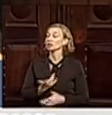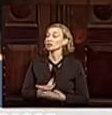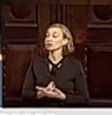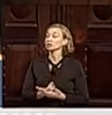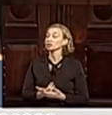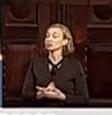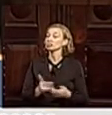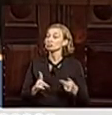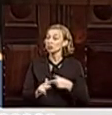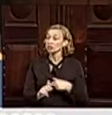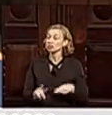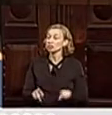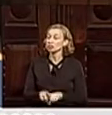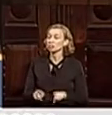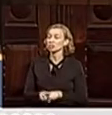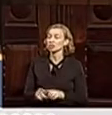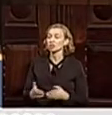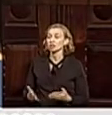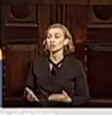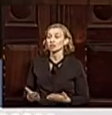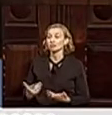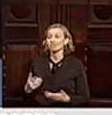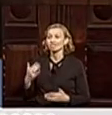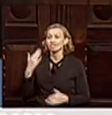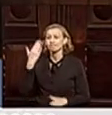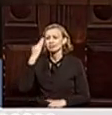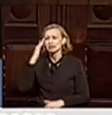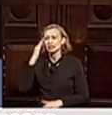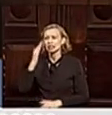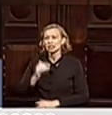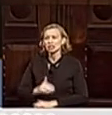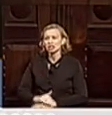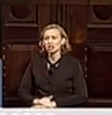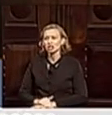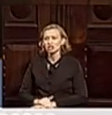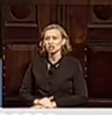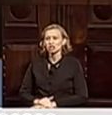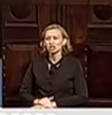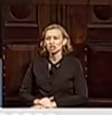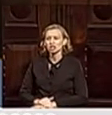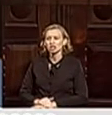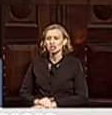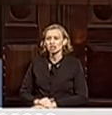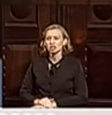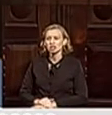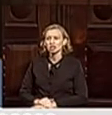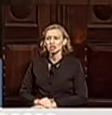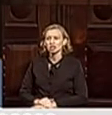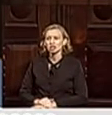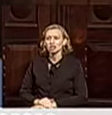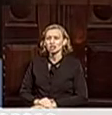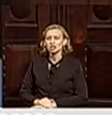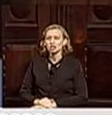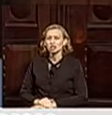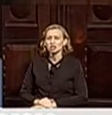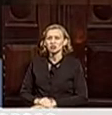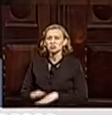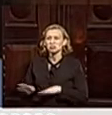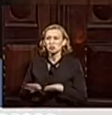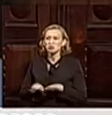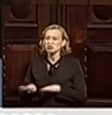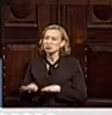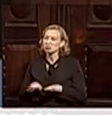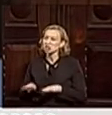a peça da Procuradoria dava a entender que a minha intervenção aqui no plenário havia causado tumulto e